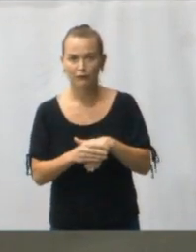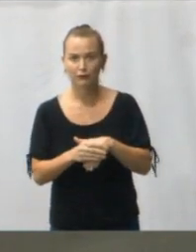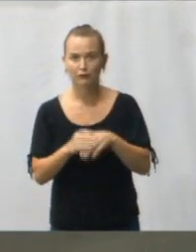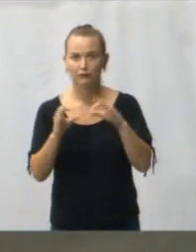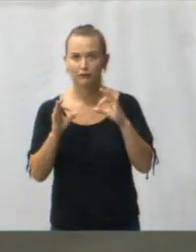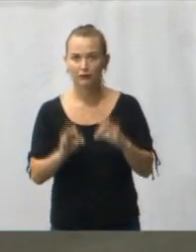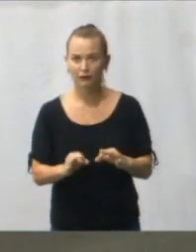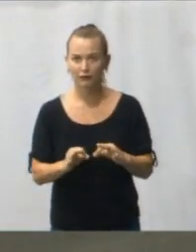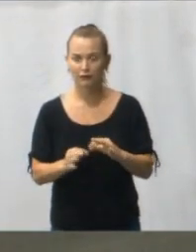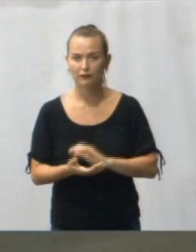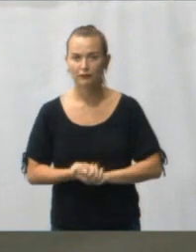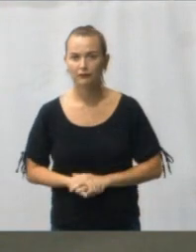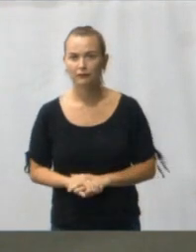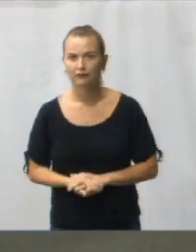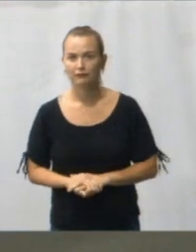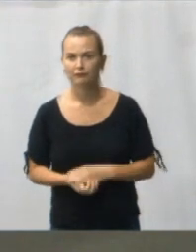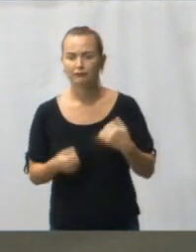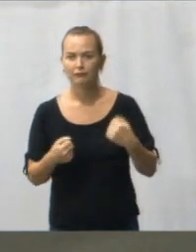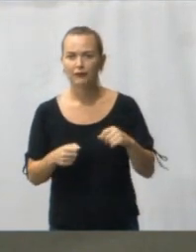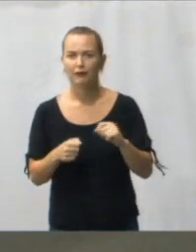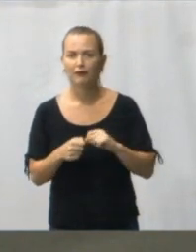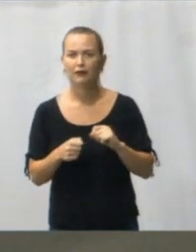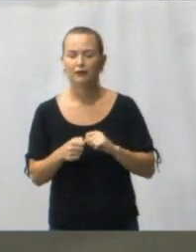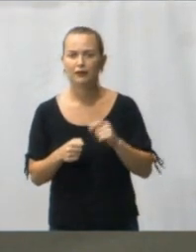Vai ter que fazer de novo.